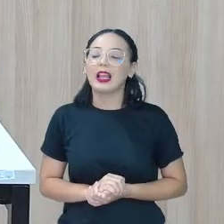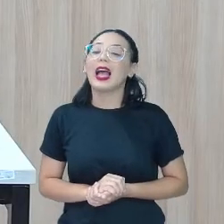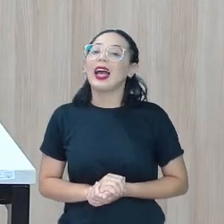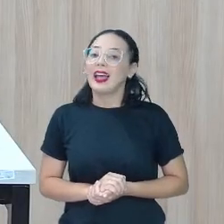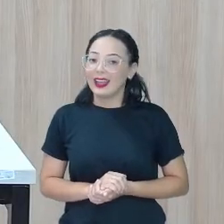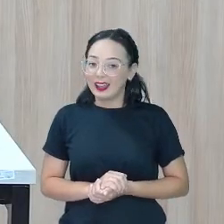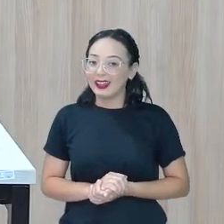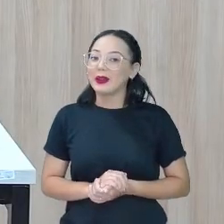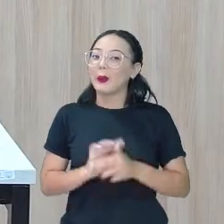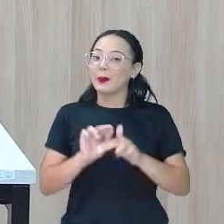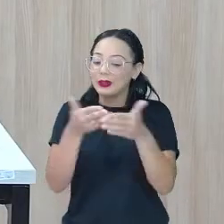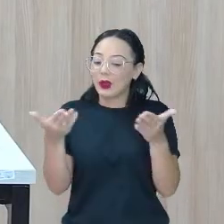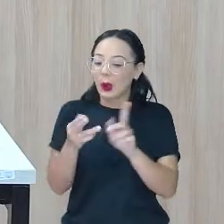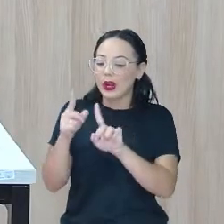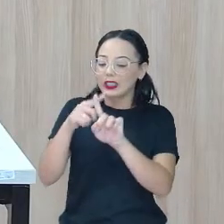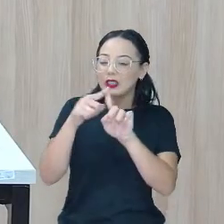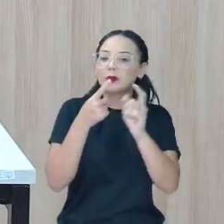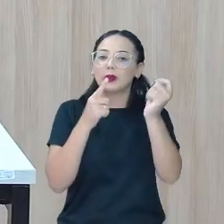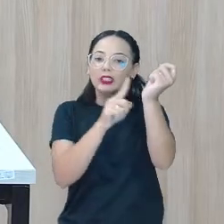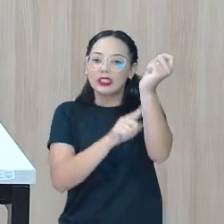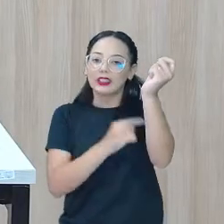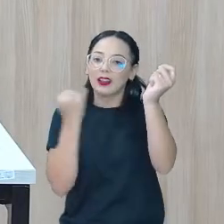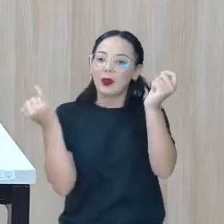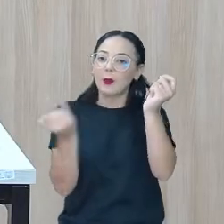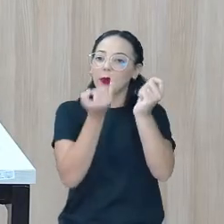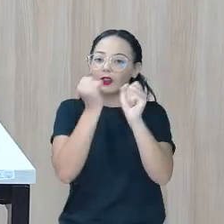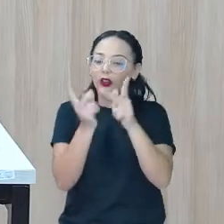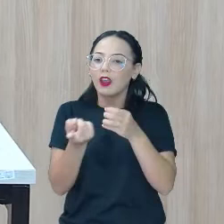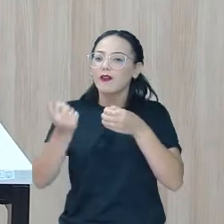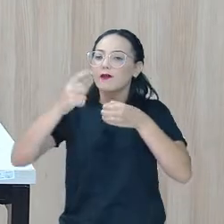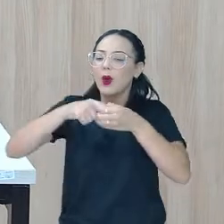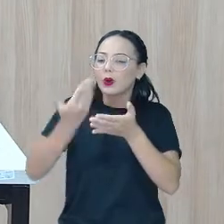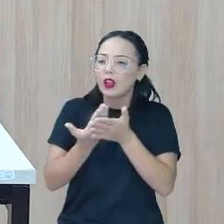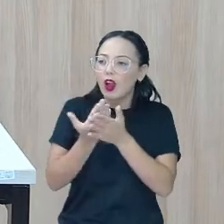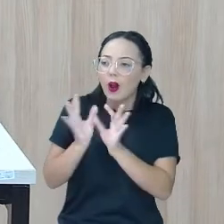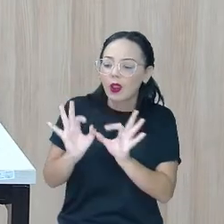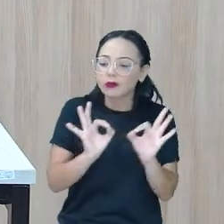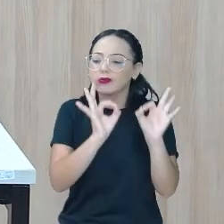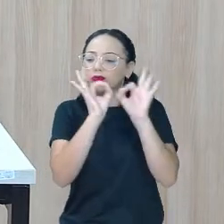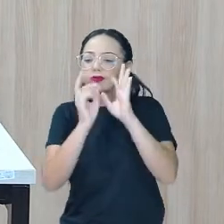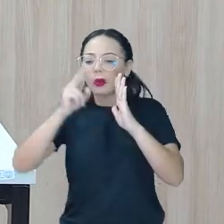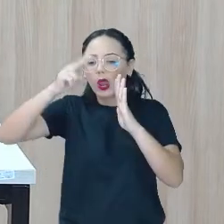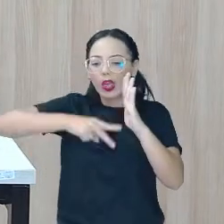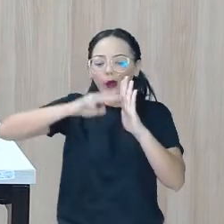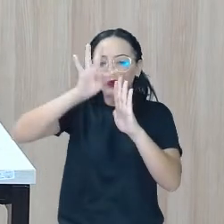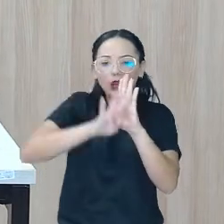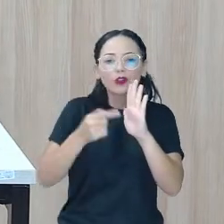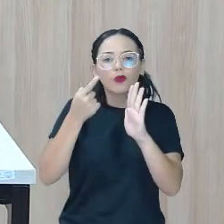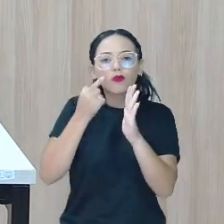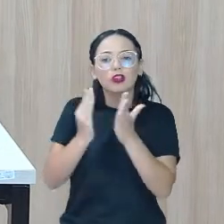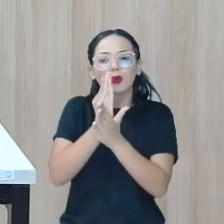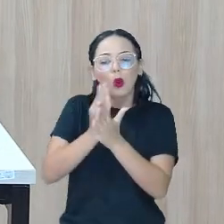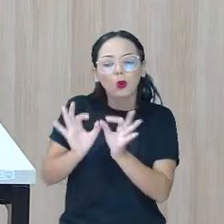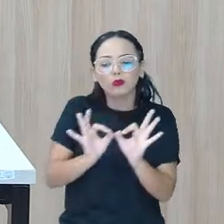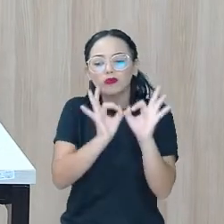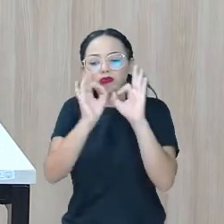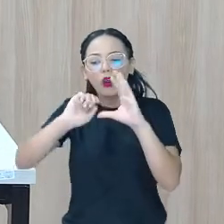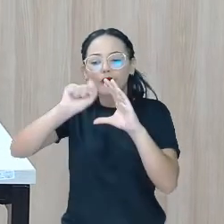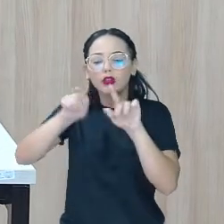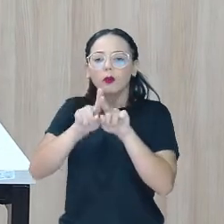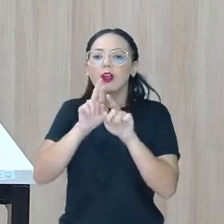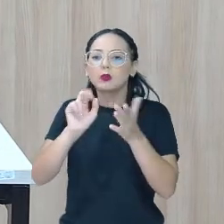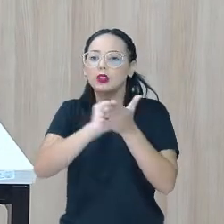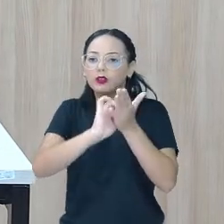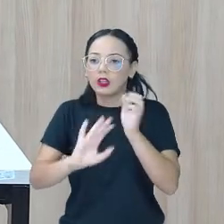é, pessoal. Essa questão de sangue é algo muito importante. Voltam lá, leiam o texto de vocês, vejam alguns vídeos e respondam a